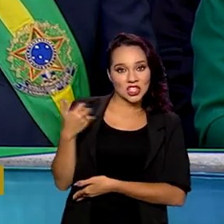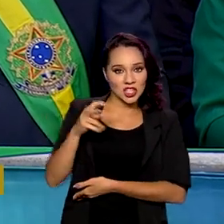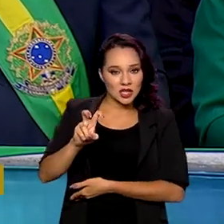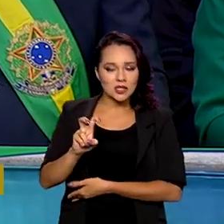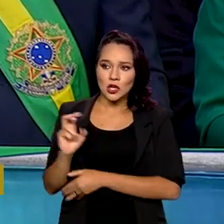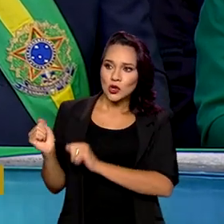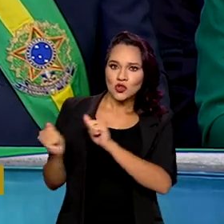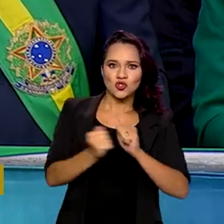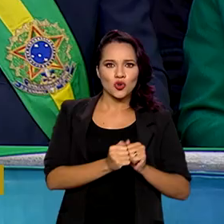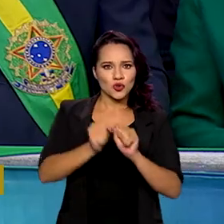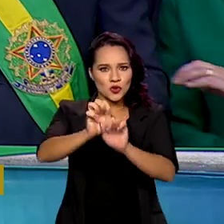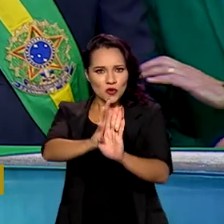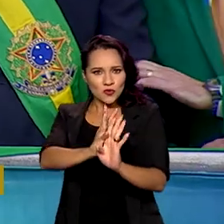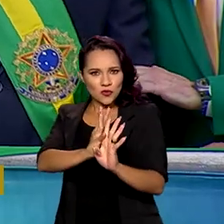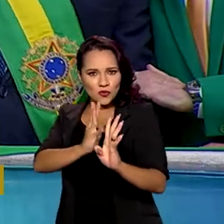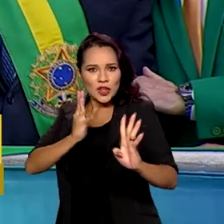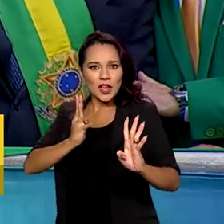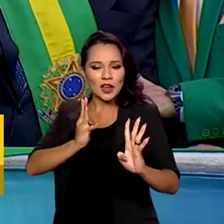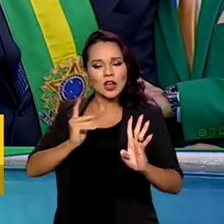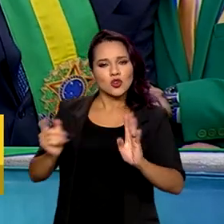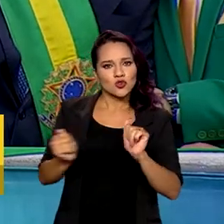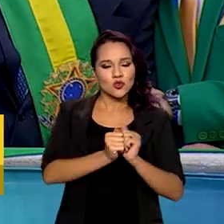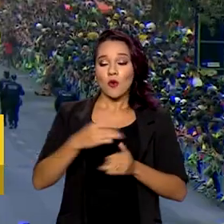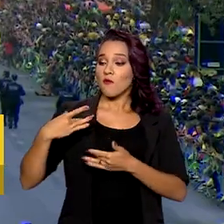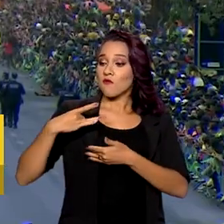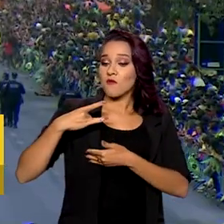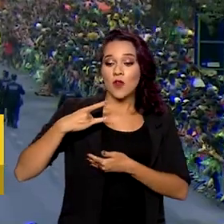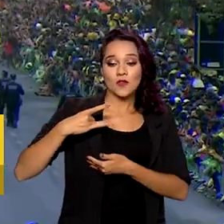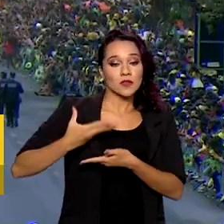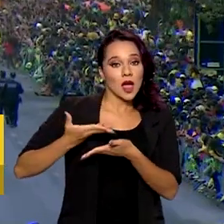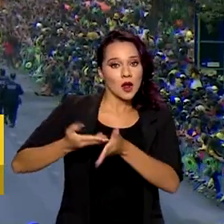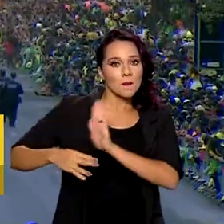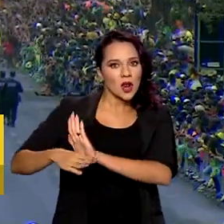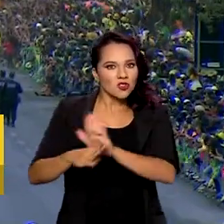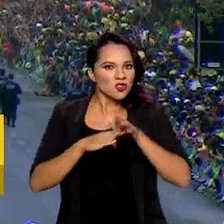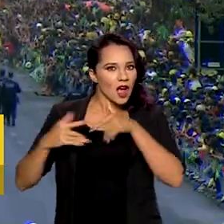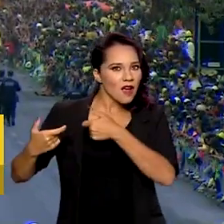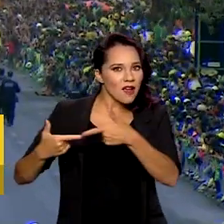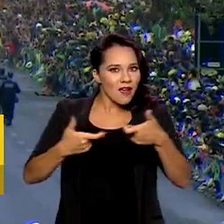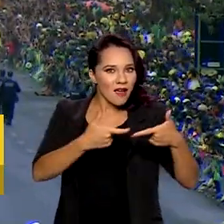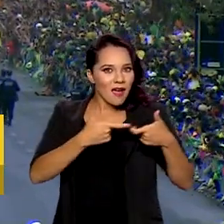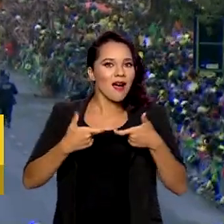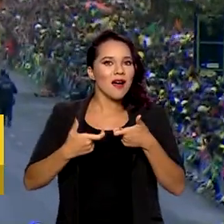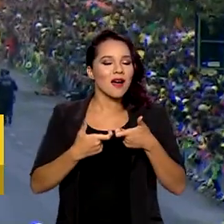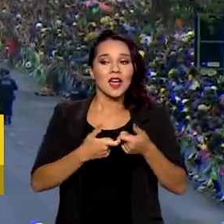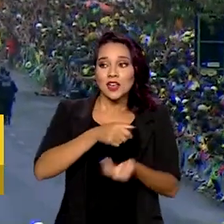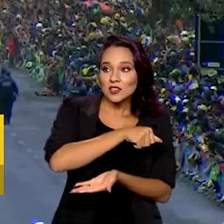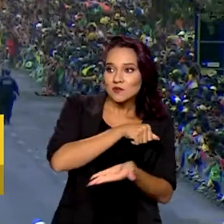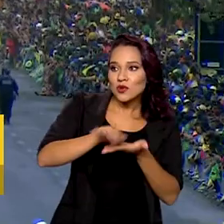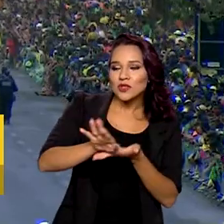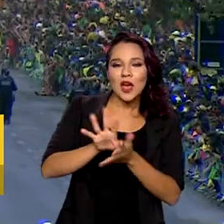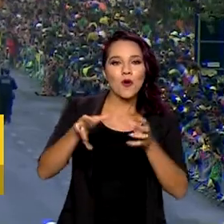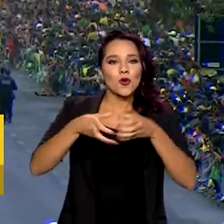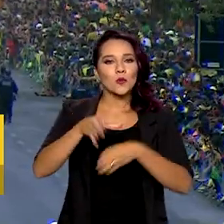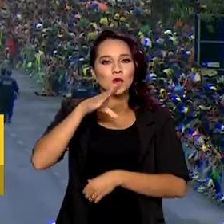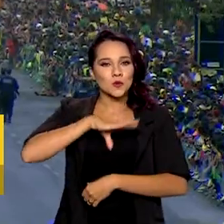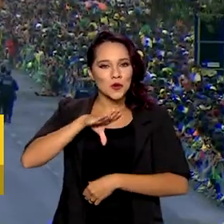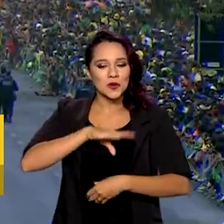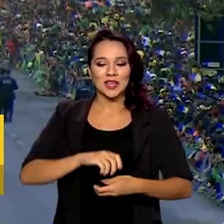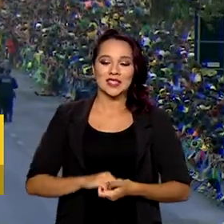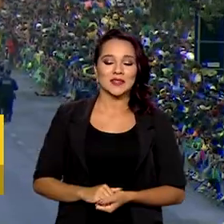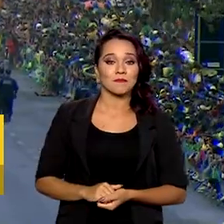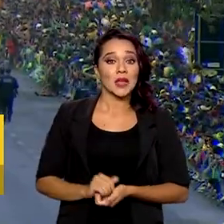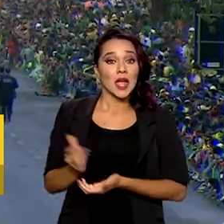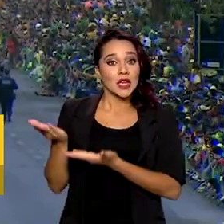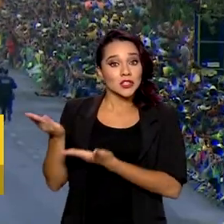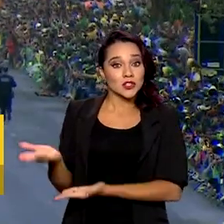se juntou às fileiras da Marinha como voluntário para ajudar a combater e expulsar as tropas portuguesas do Brasil.